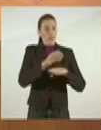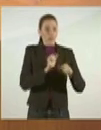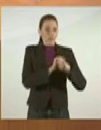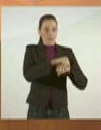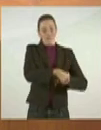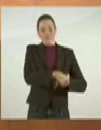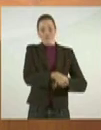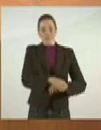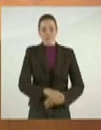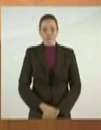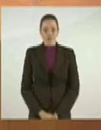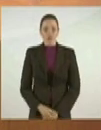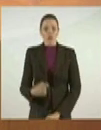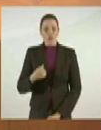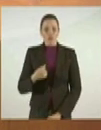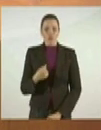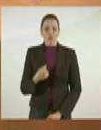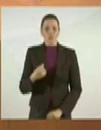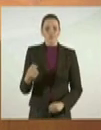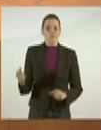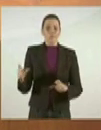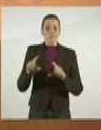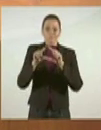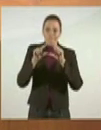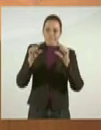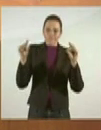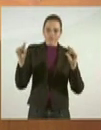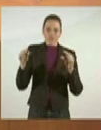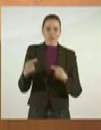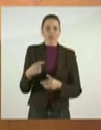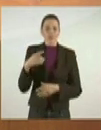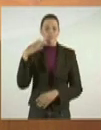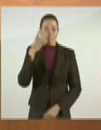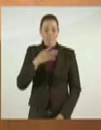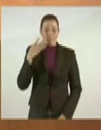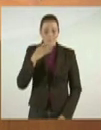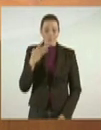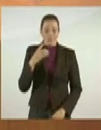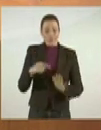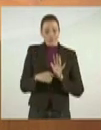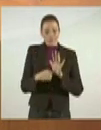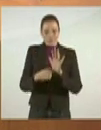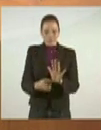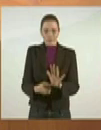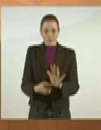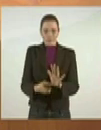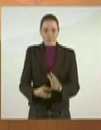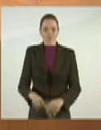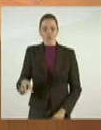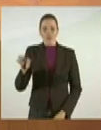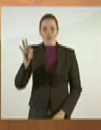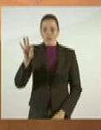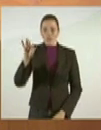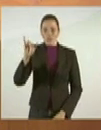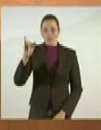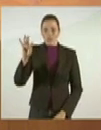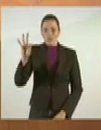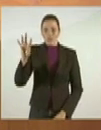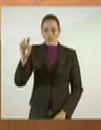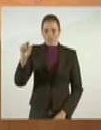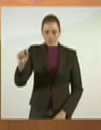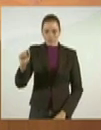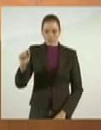trecho da música de Titãs da música comida lançada em 1997 que ele expressa realmente esses